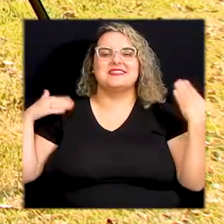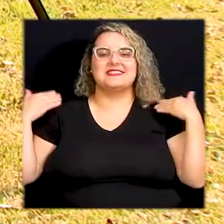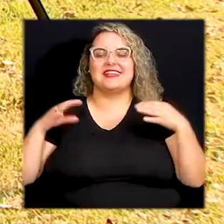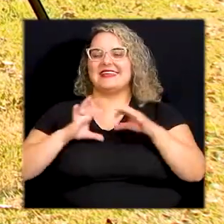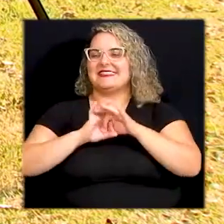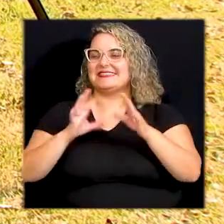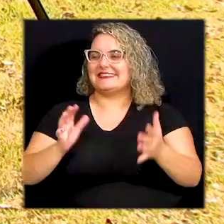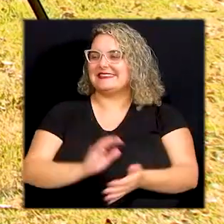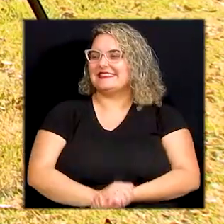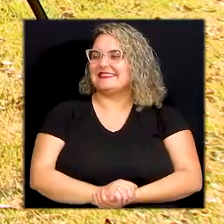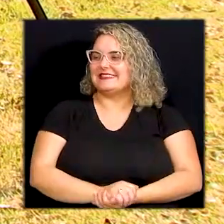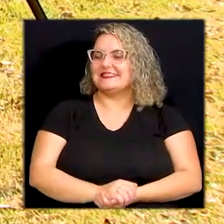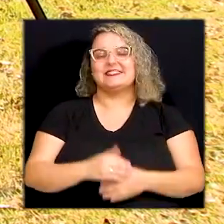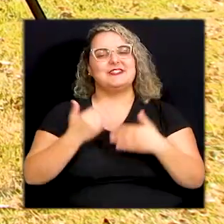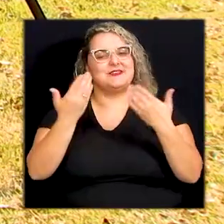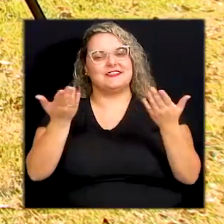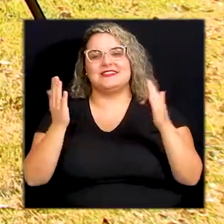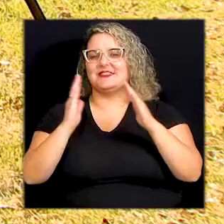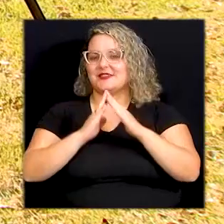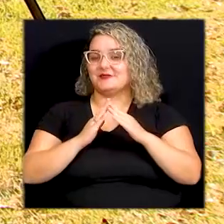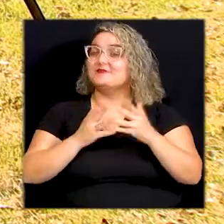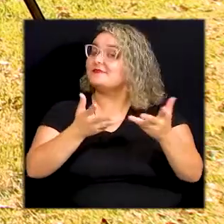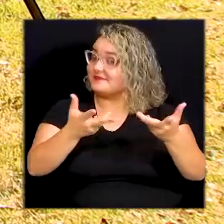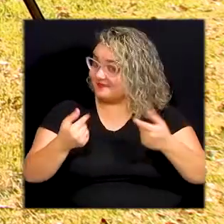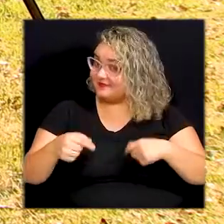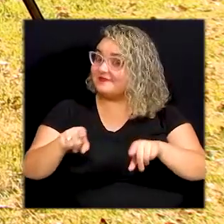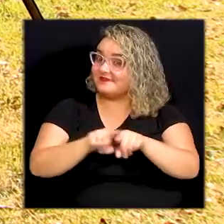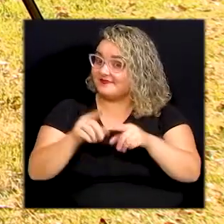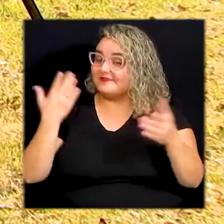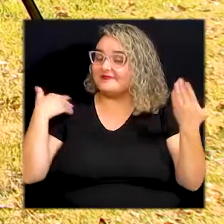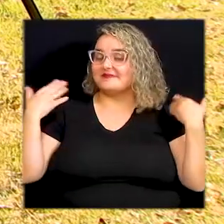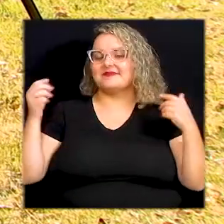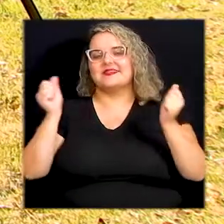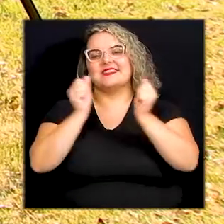passear. A gente vai. E você aí de casa é nosso convidado também para